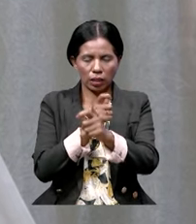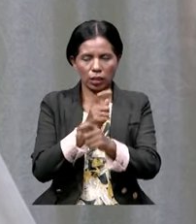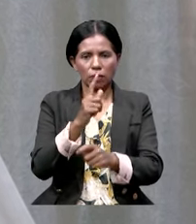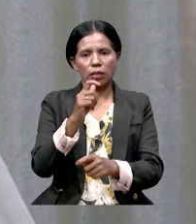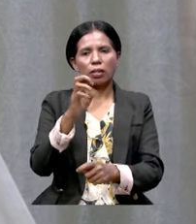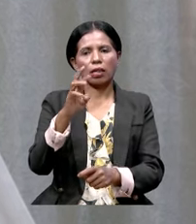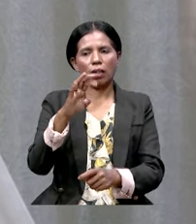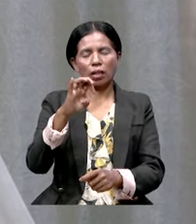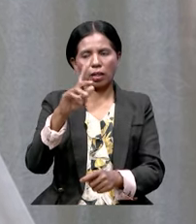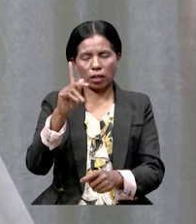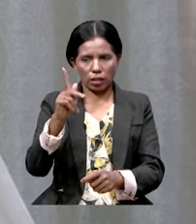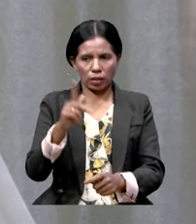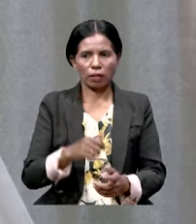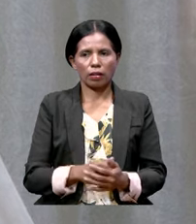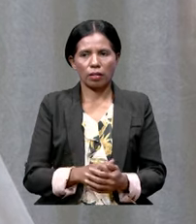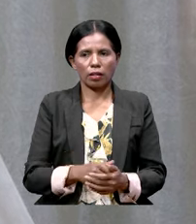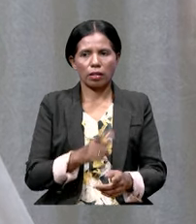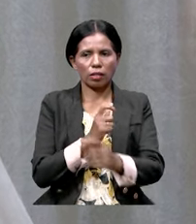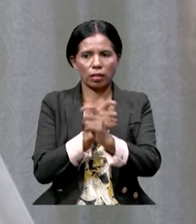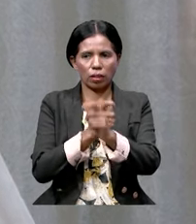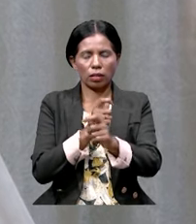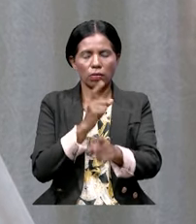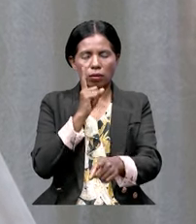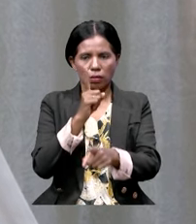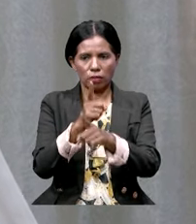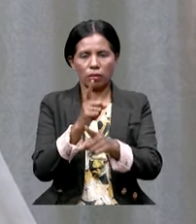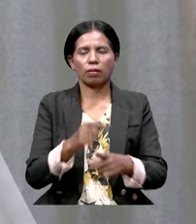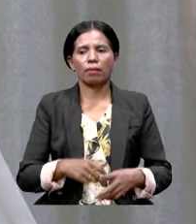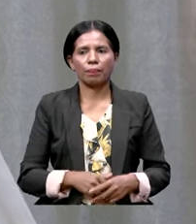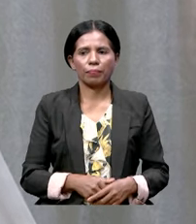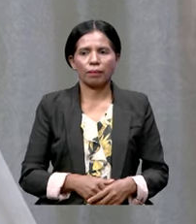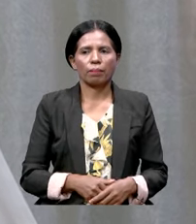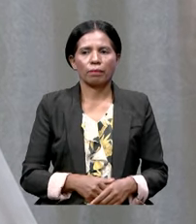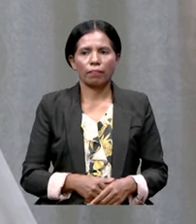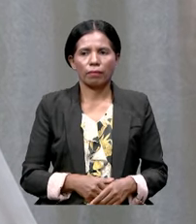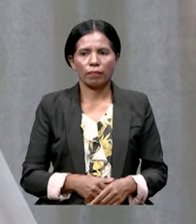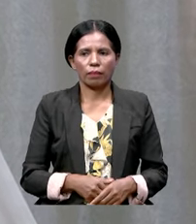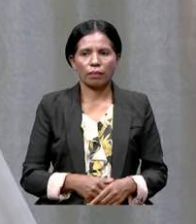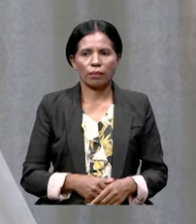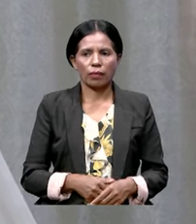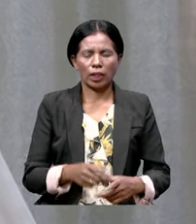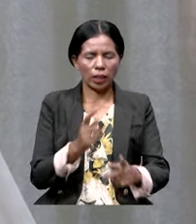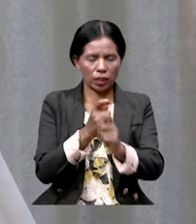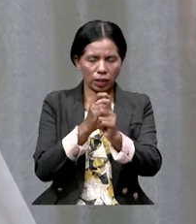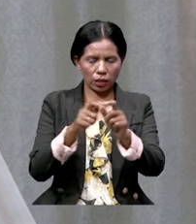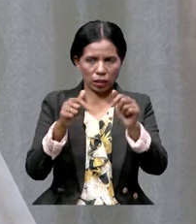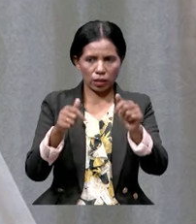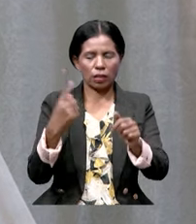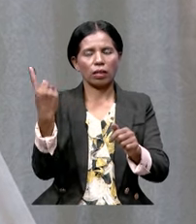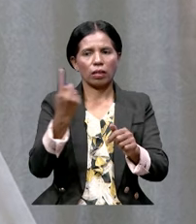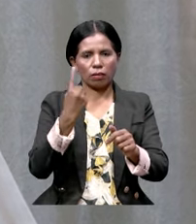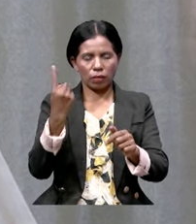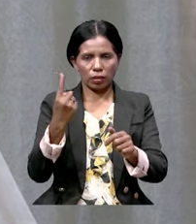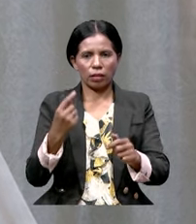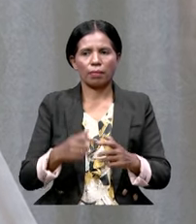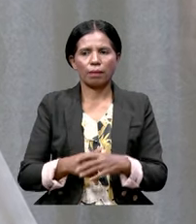tu um clássico, ter tu um loss, tá bom, ter tu um loss. Neve, ter tu um dia nem é uma que mantém na fata,